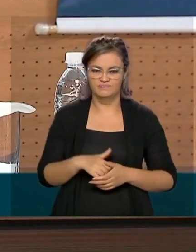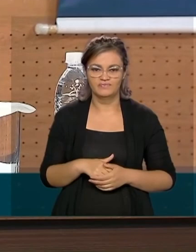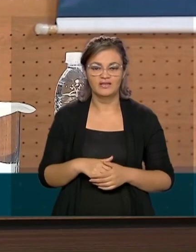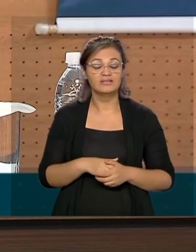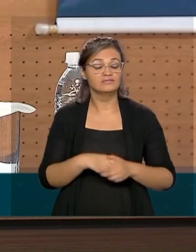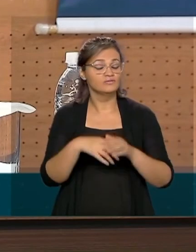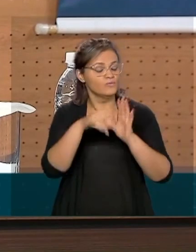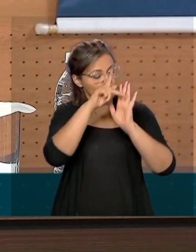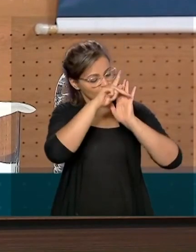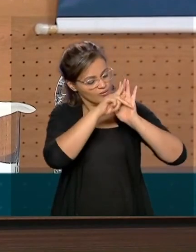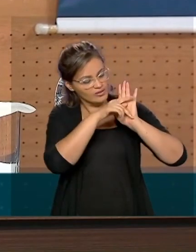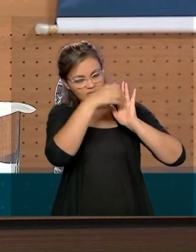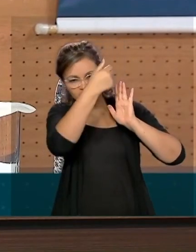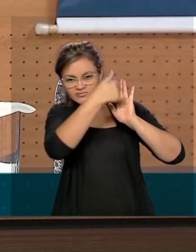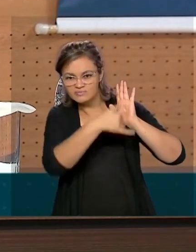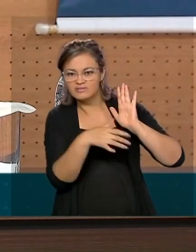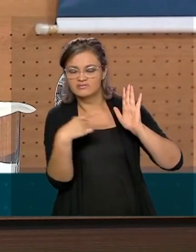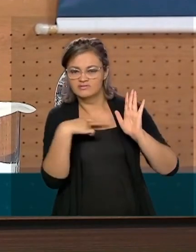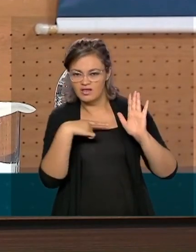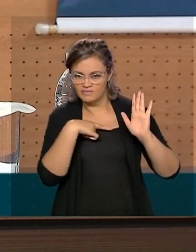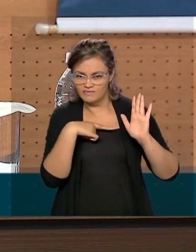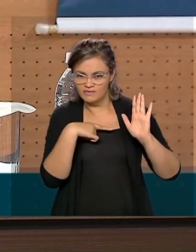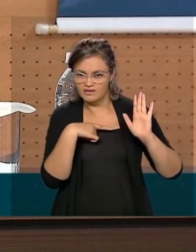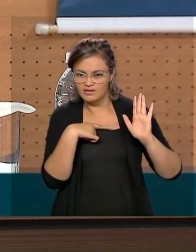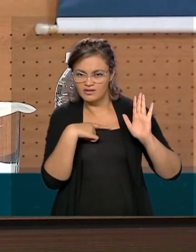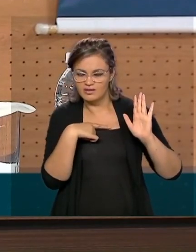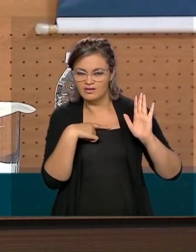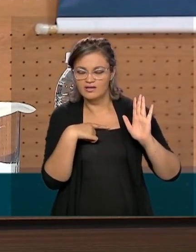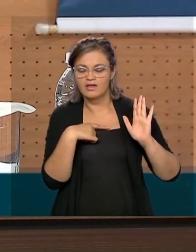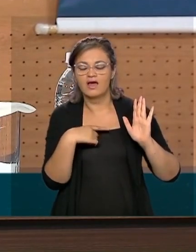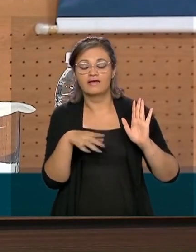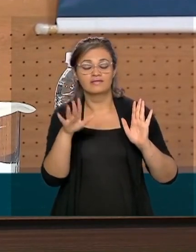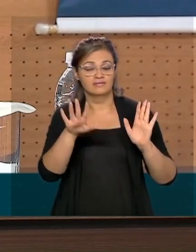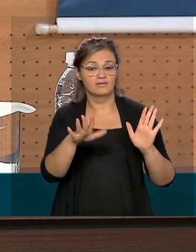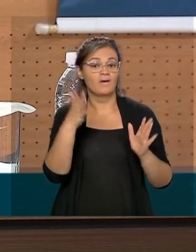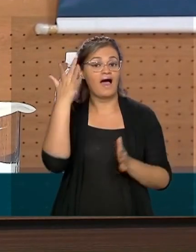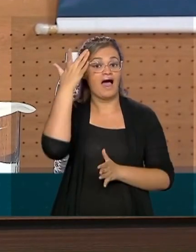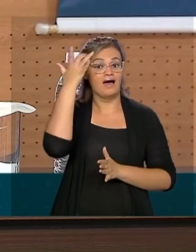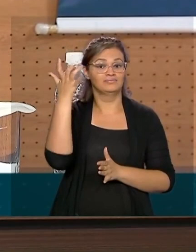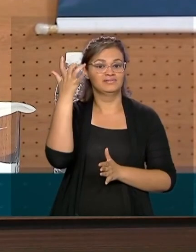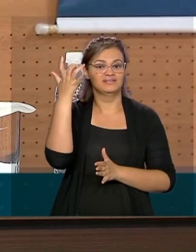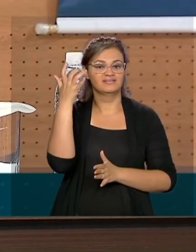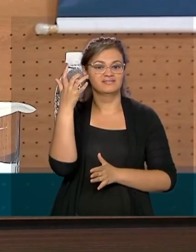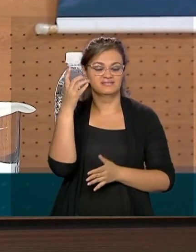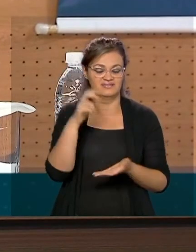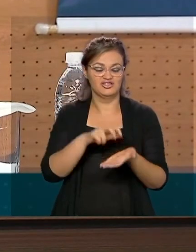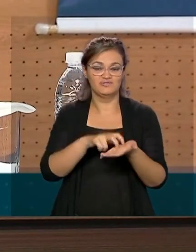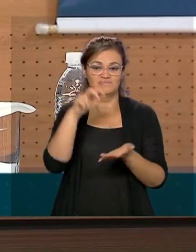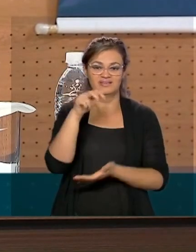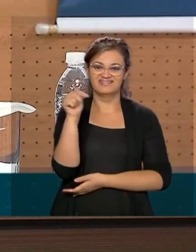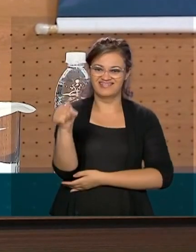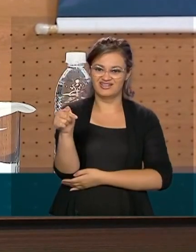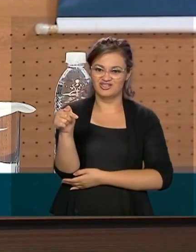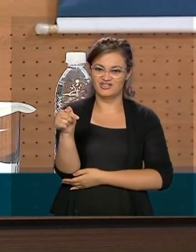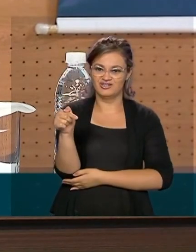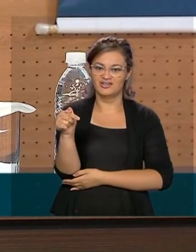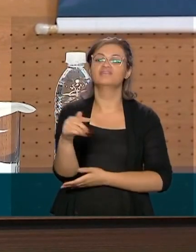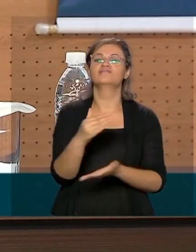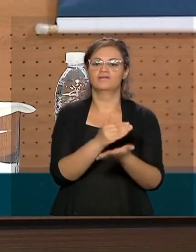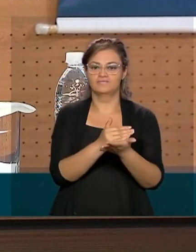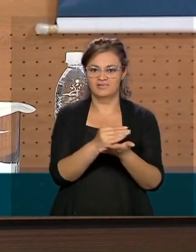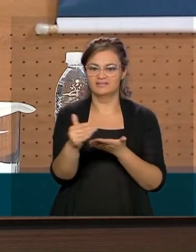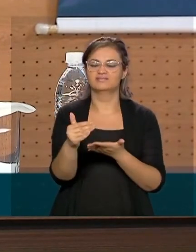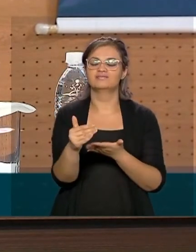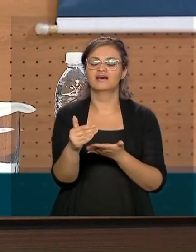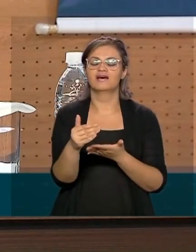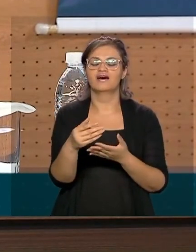todas as hipóteses, desde já. Amanhã, às 7 horas da manhã, iniciaremos a distribuição